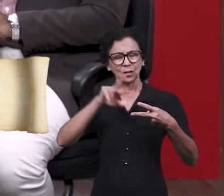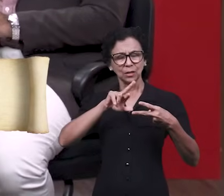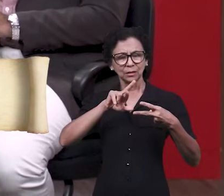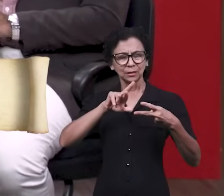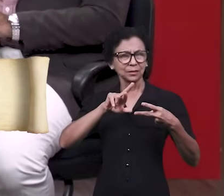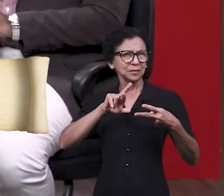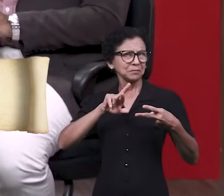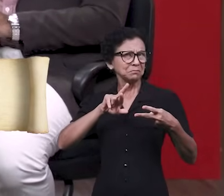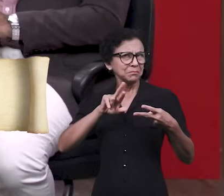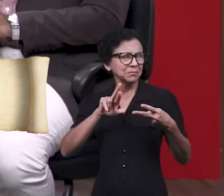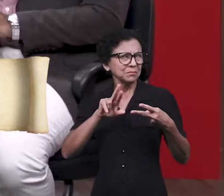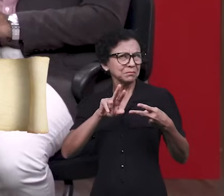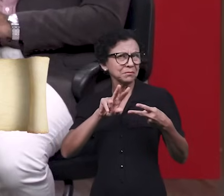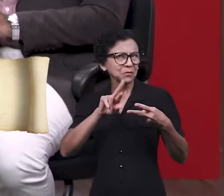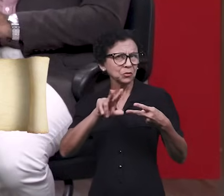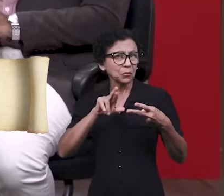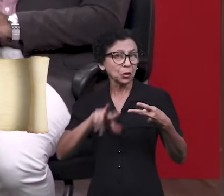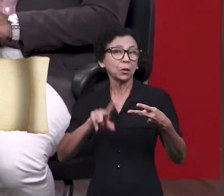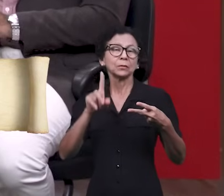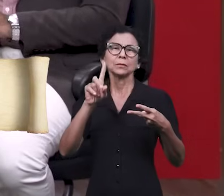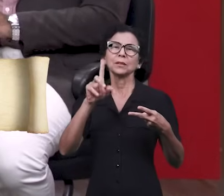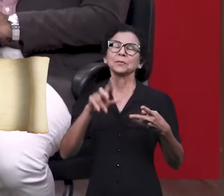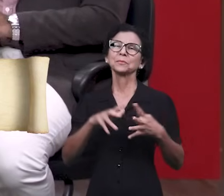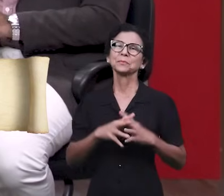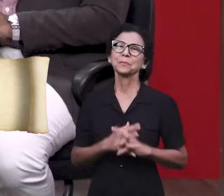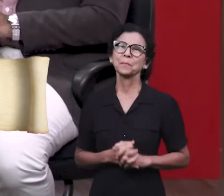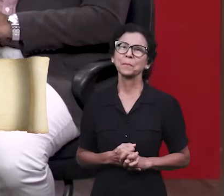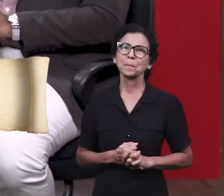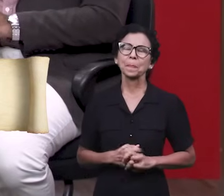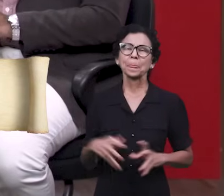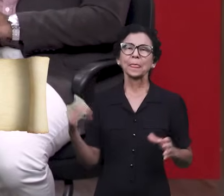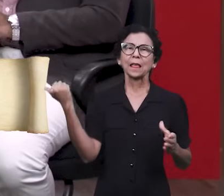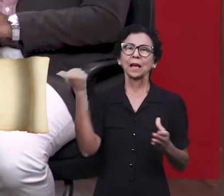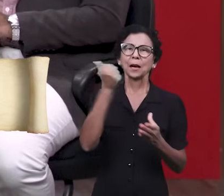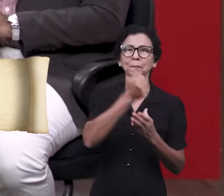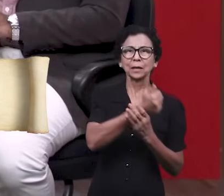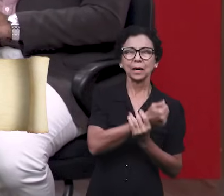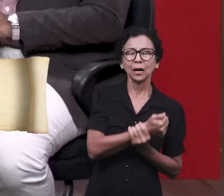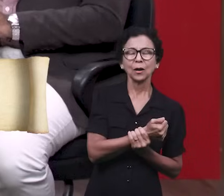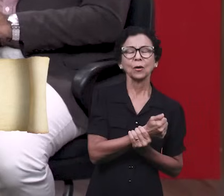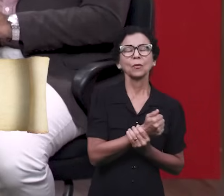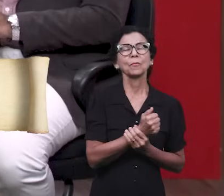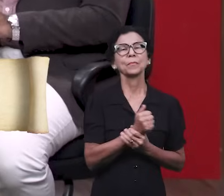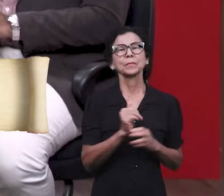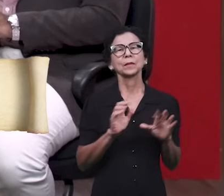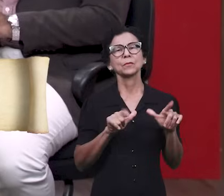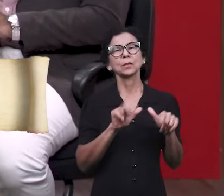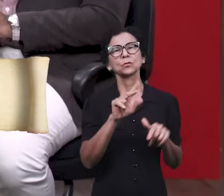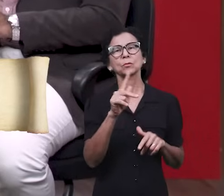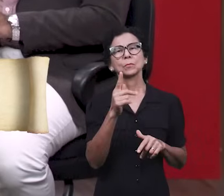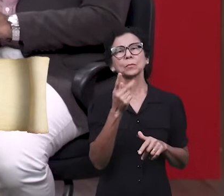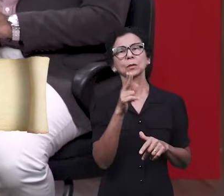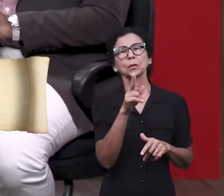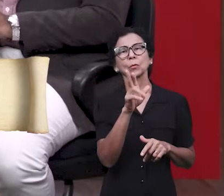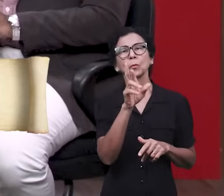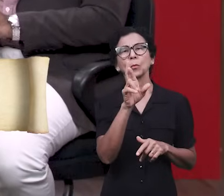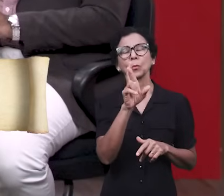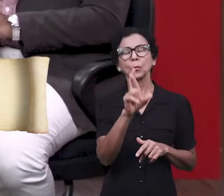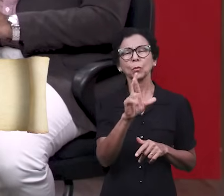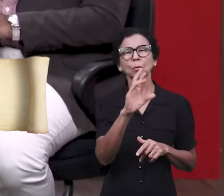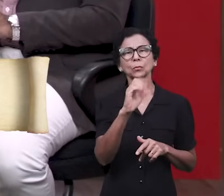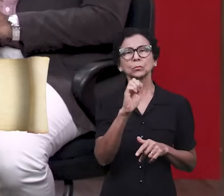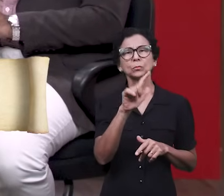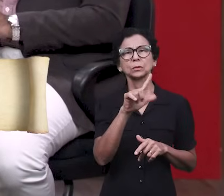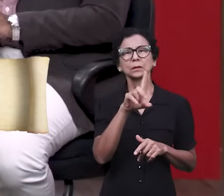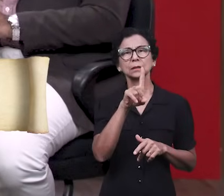lá de Ur dos Caldeus, foi a Harã, veio para a região